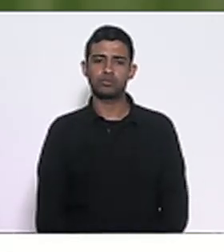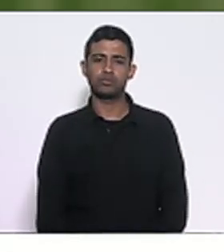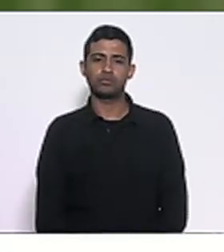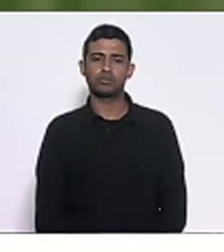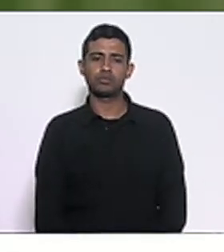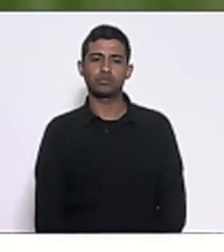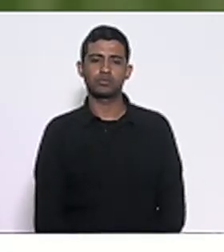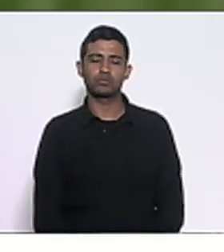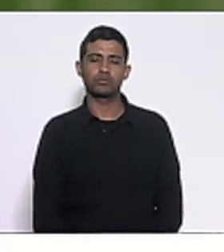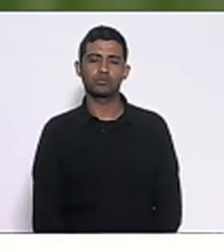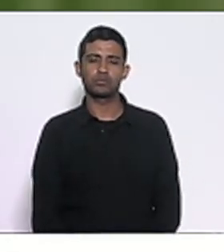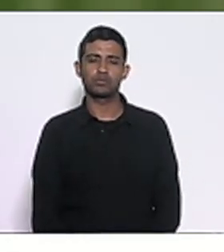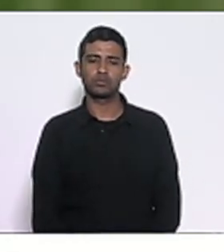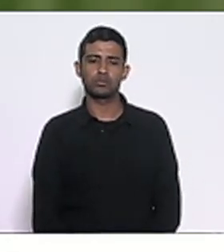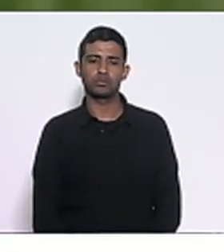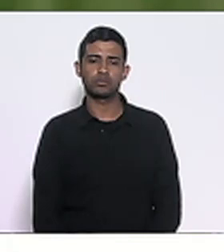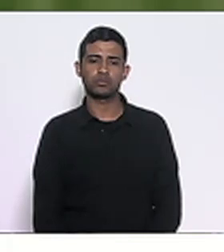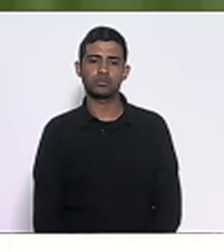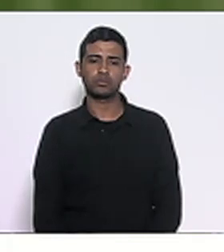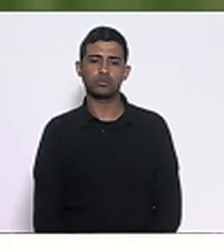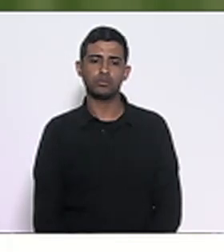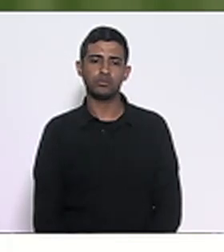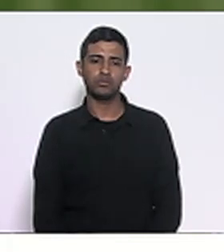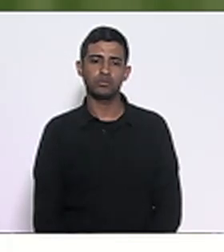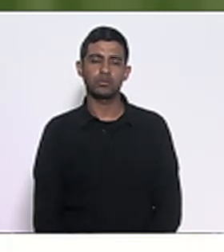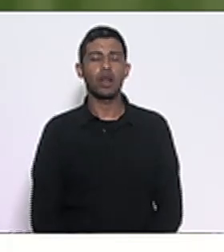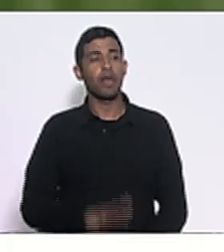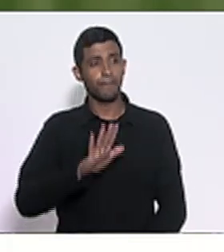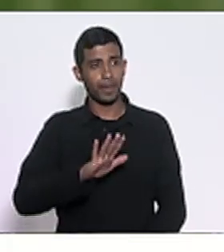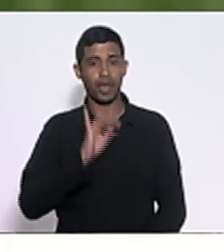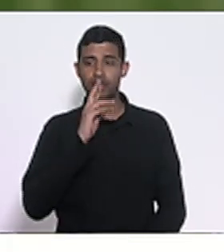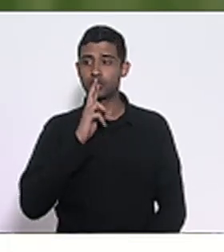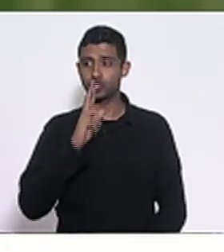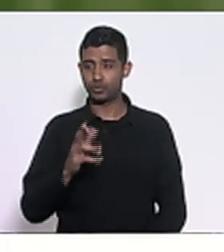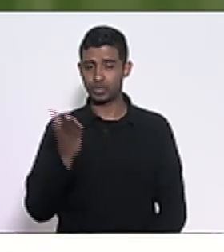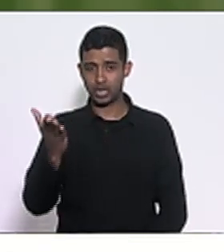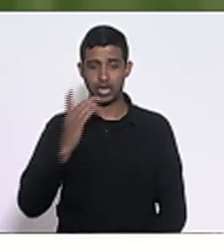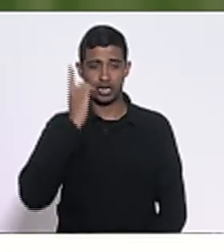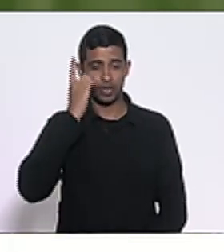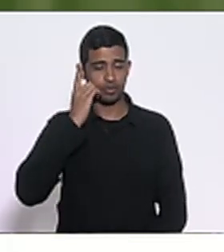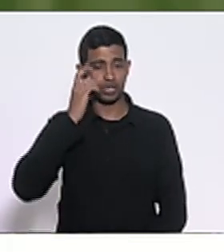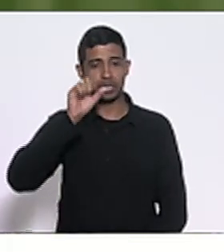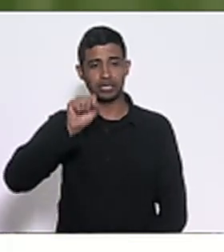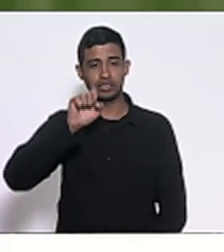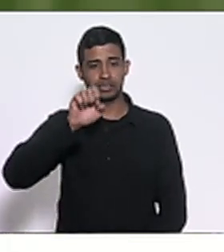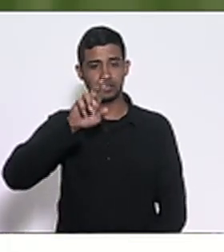para todo mundo, num primeiro momento. Como estratégia, respondendo ao deputado Flávio Serafini,